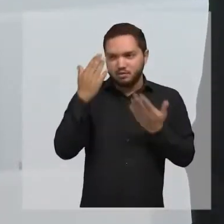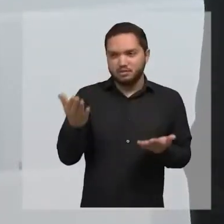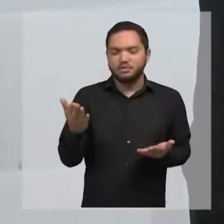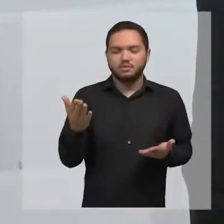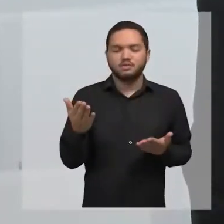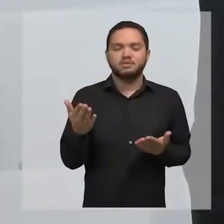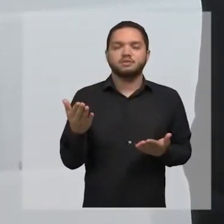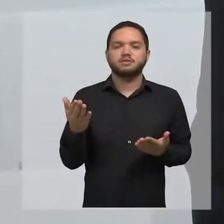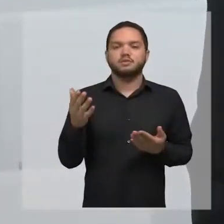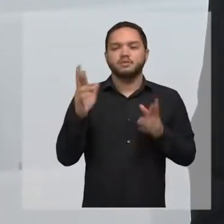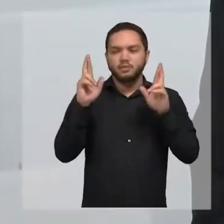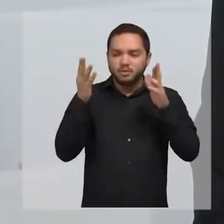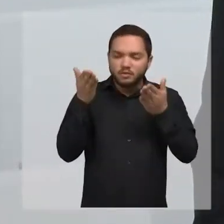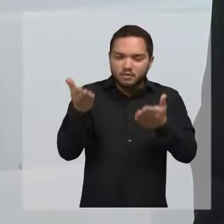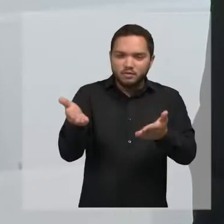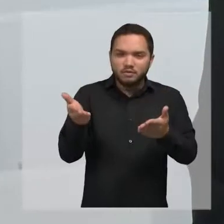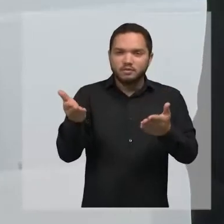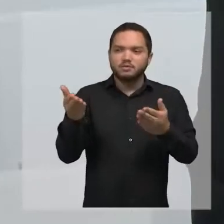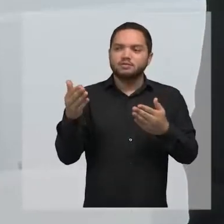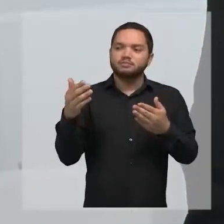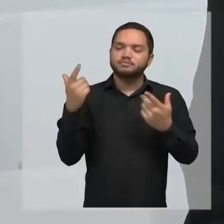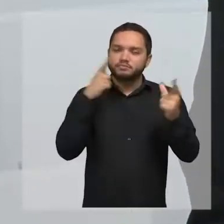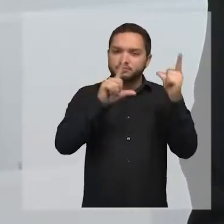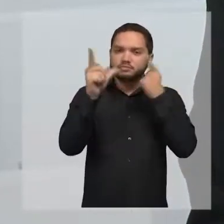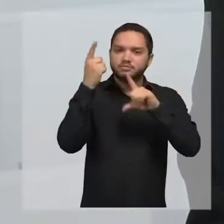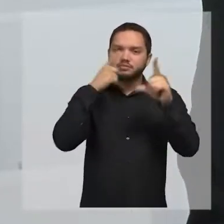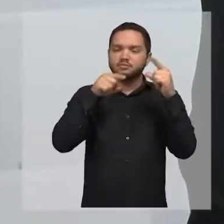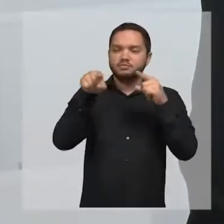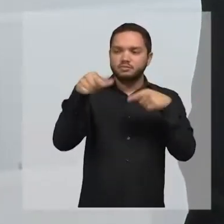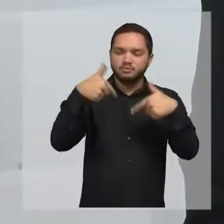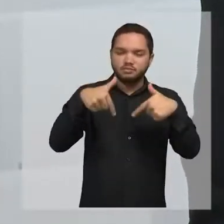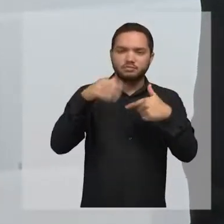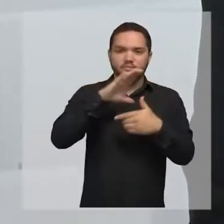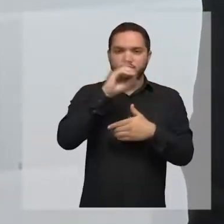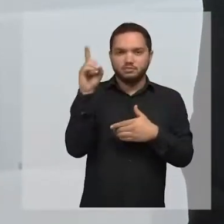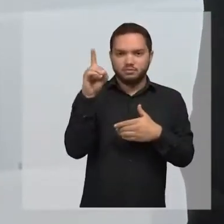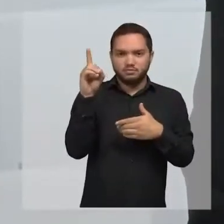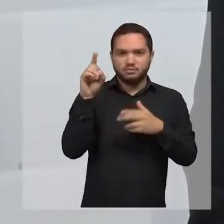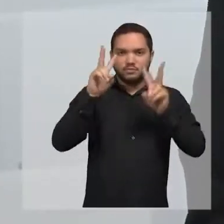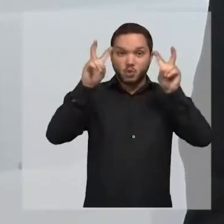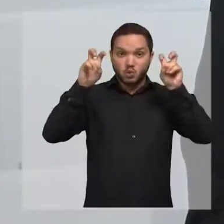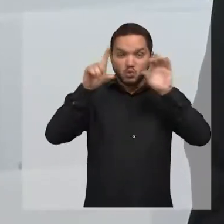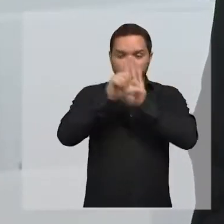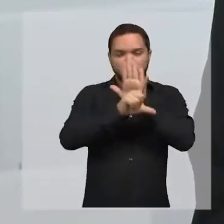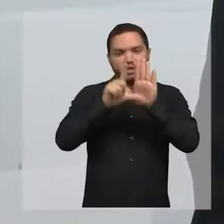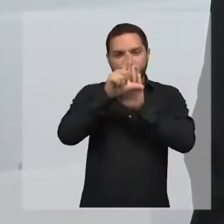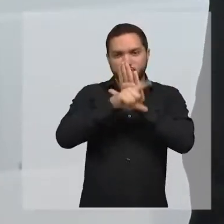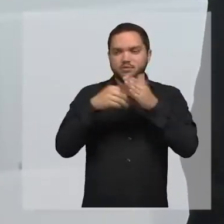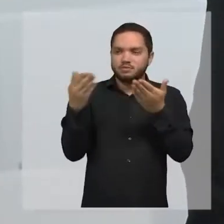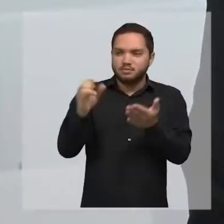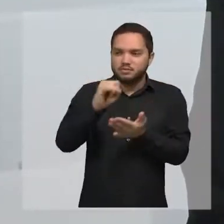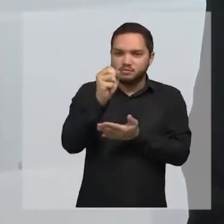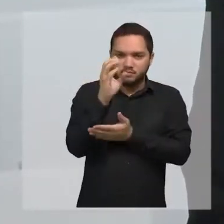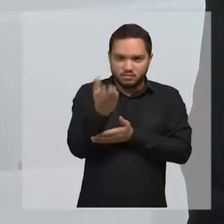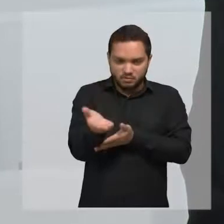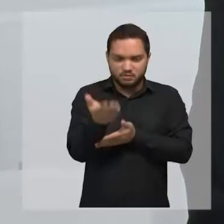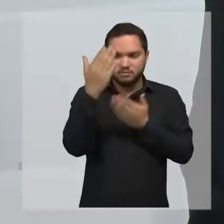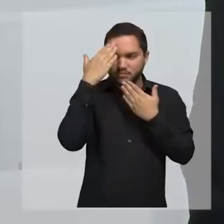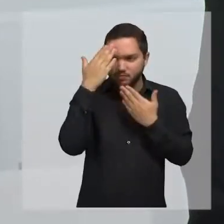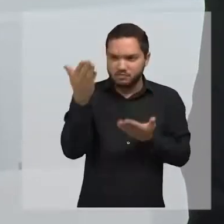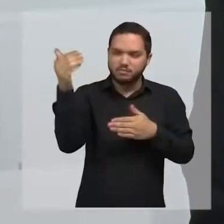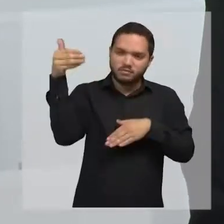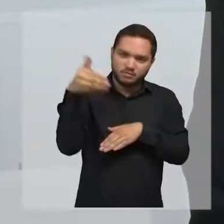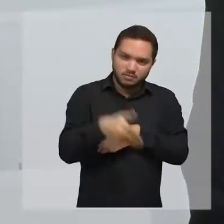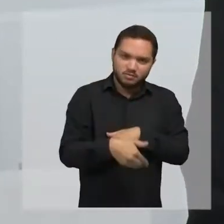agradecendo, desejando êxito na missão de coordenação geral de assuntos legislativos ao doutor Isaac